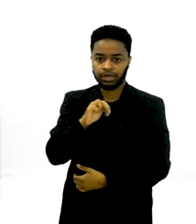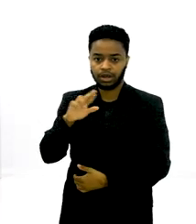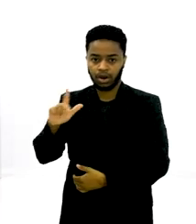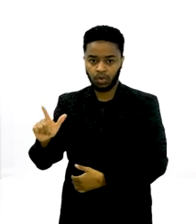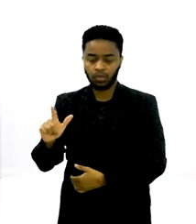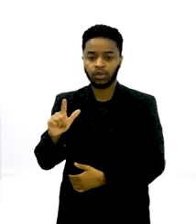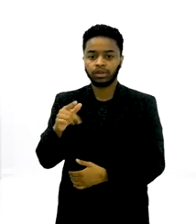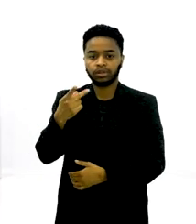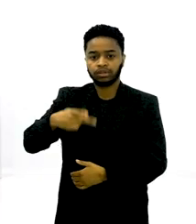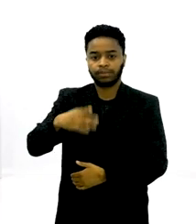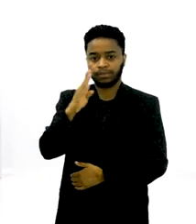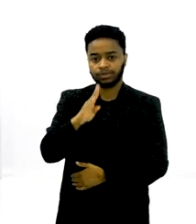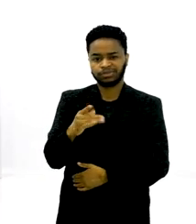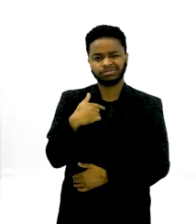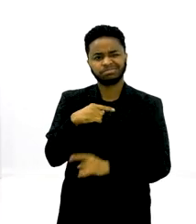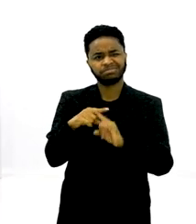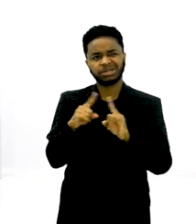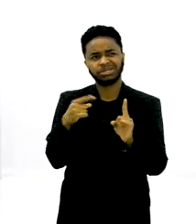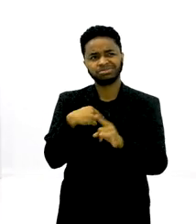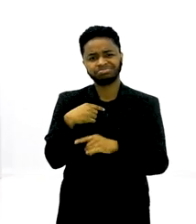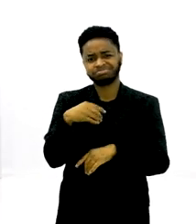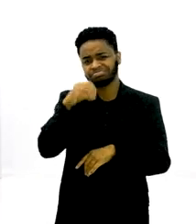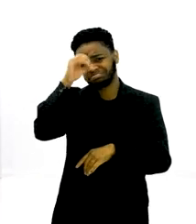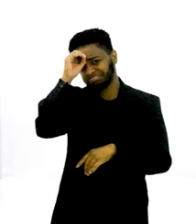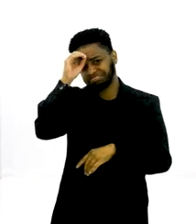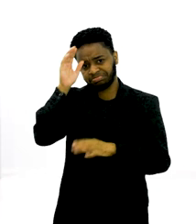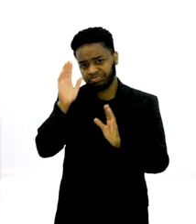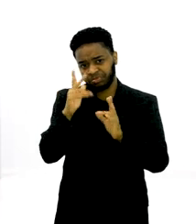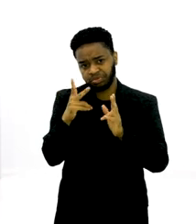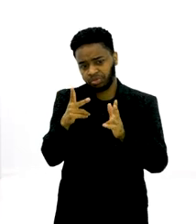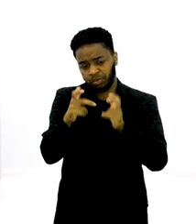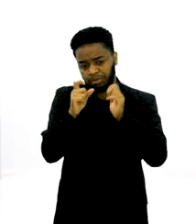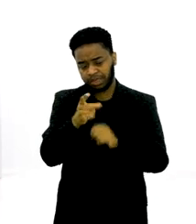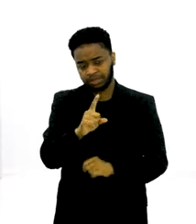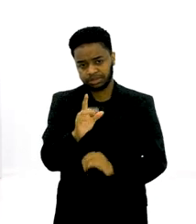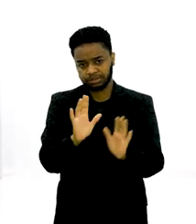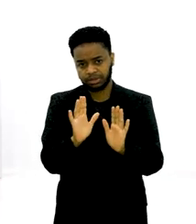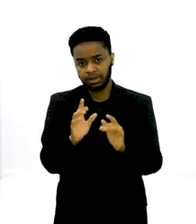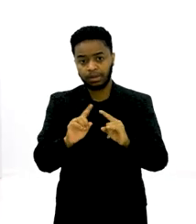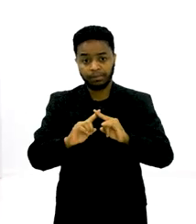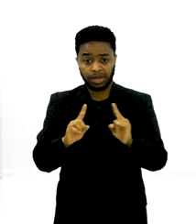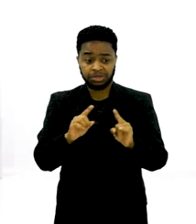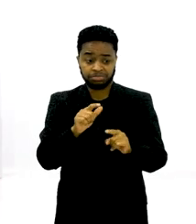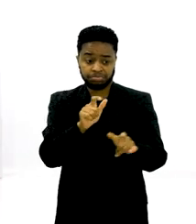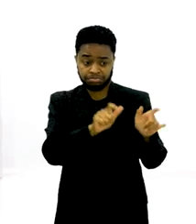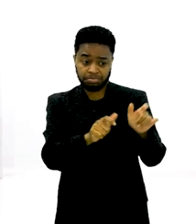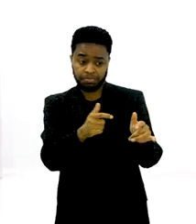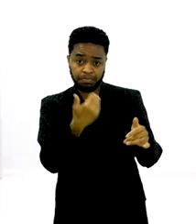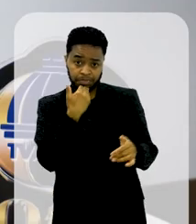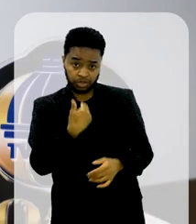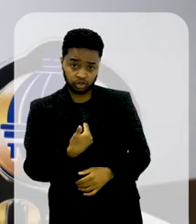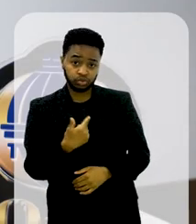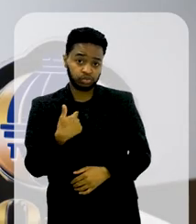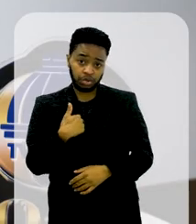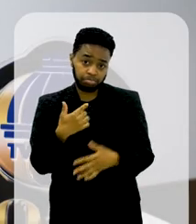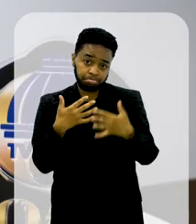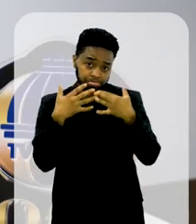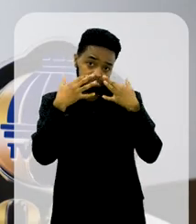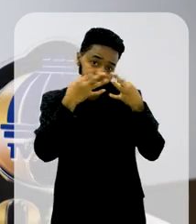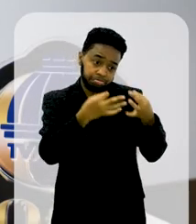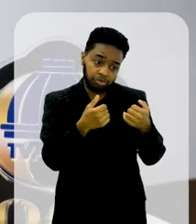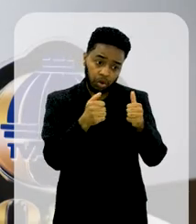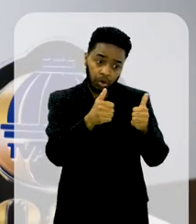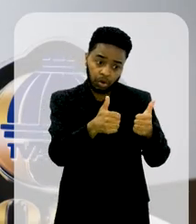aí não tinha nem me atentado ainda para esse programa do governo federal e fui atender o clamor dos sambistas que